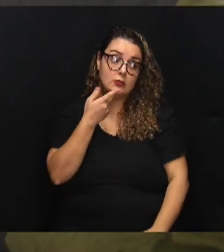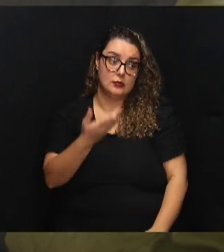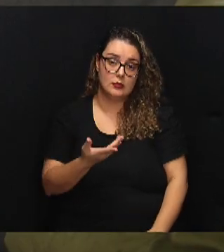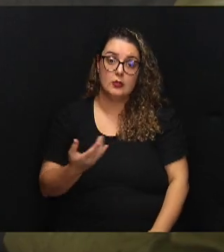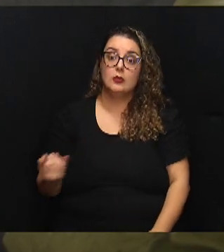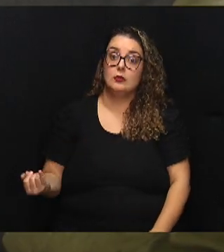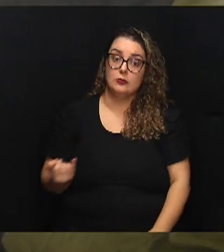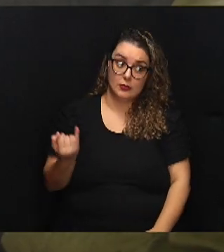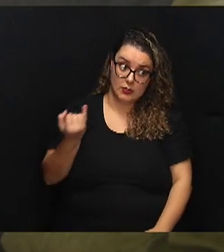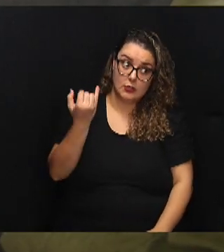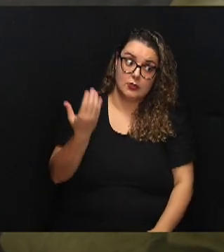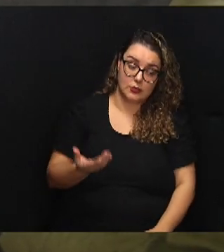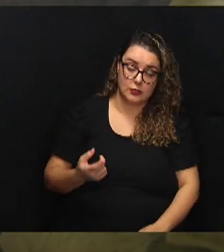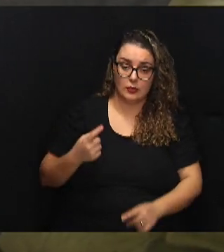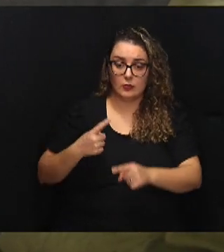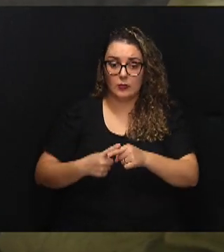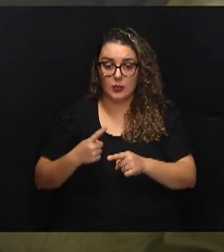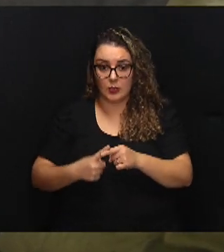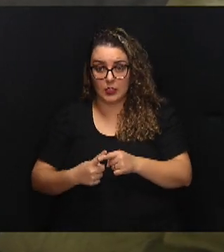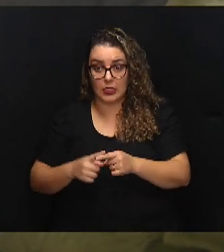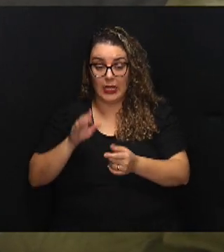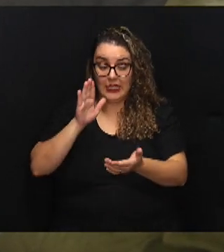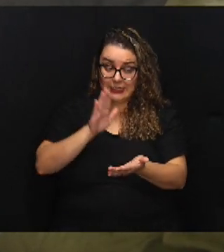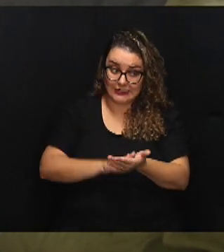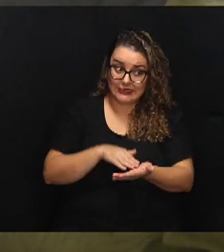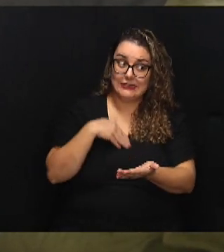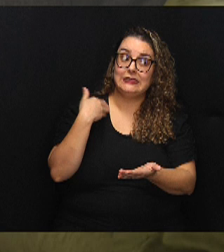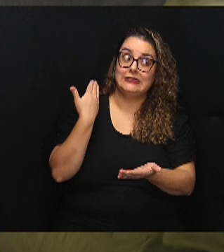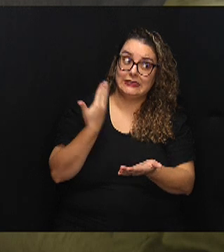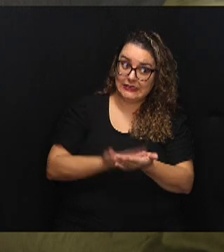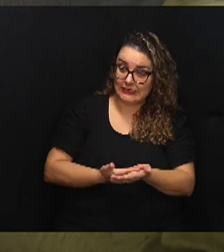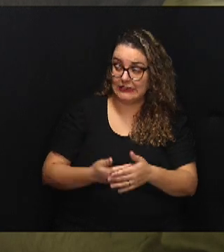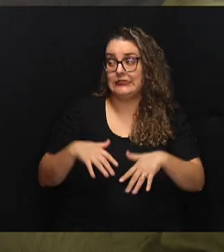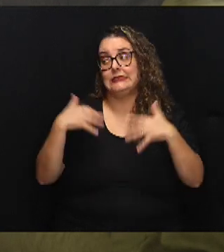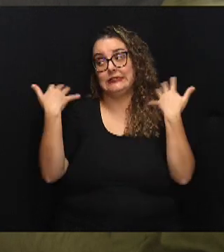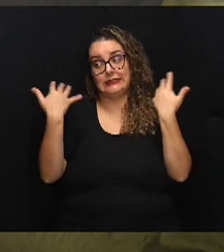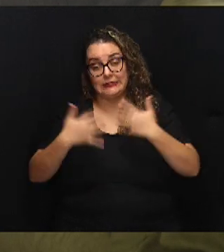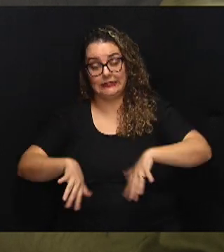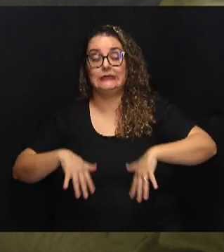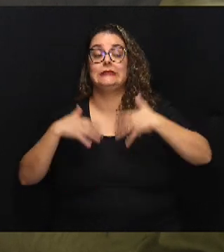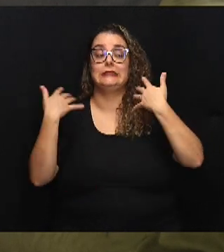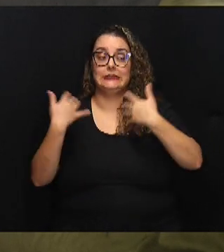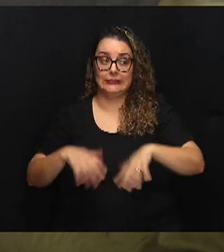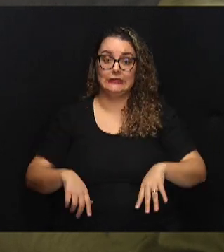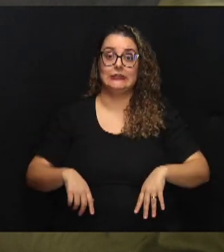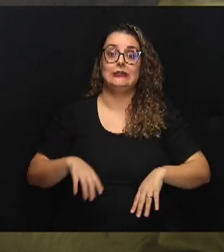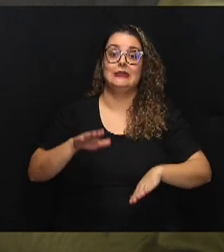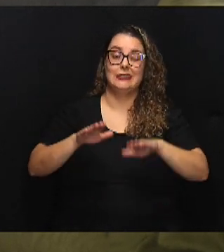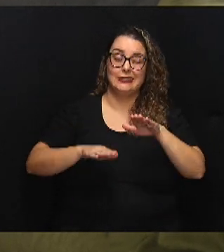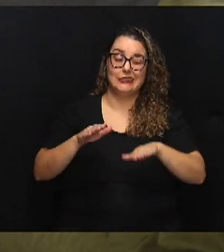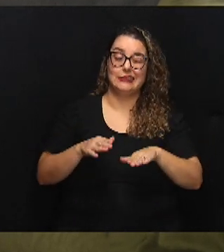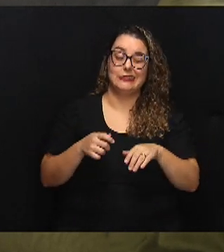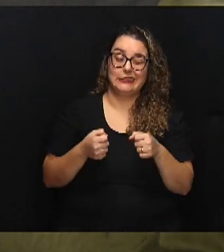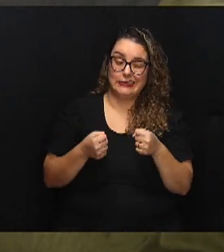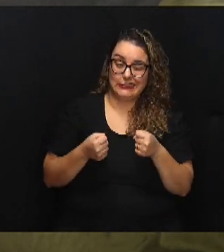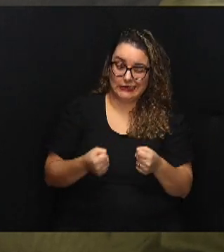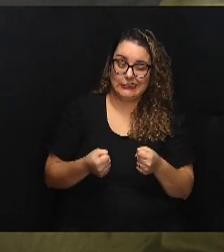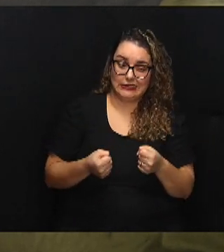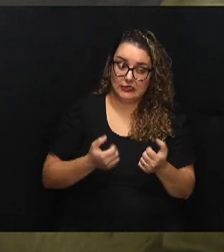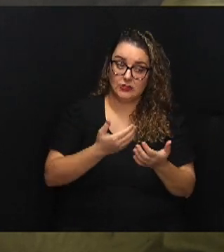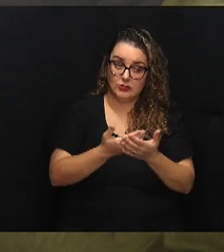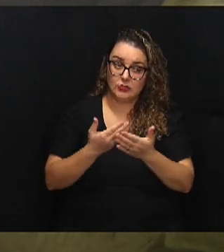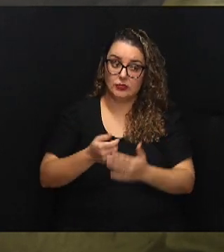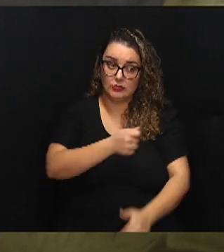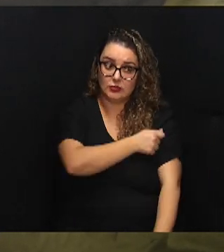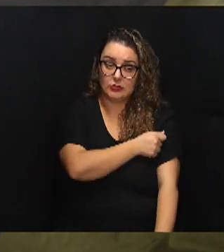super importante, porque a interpretação é algo realmente que muitas vezes pega nos estudantes,